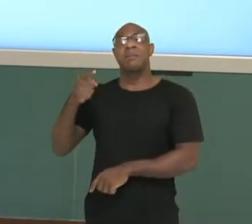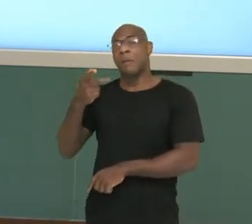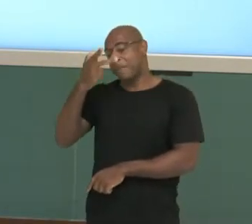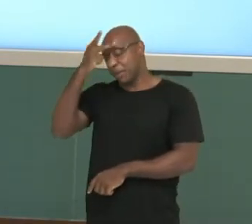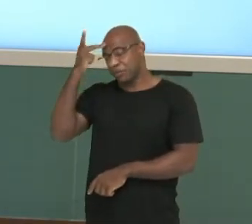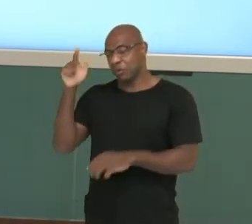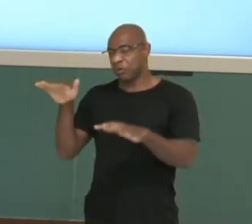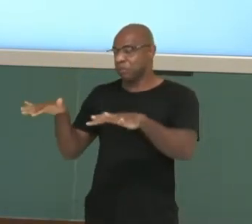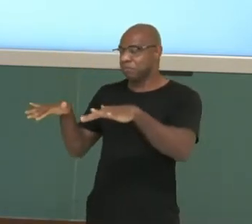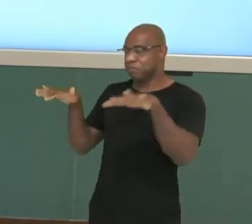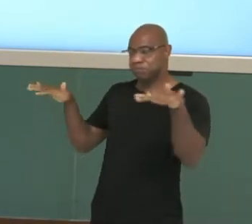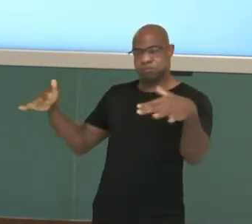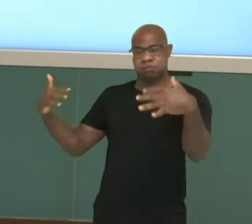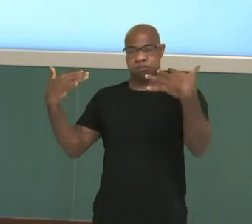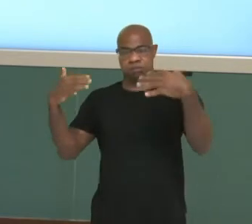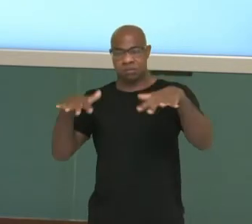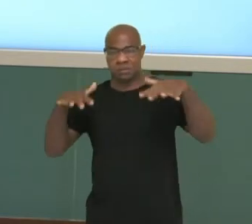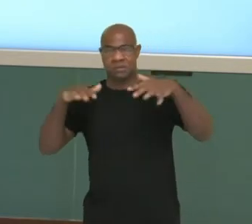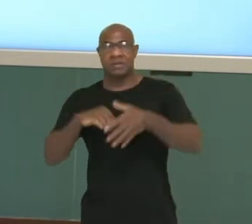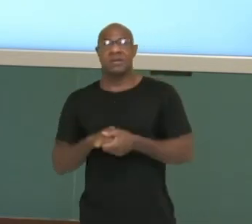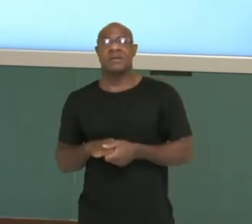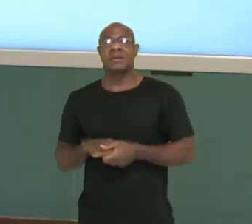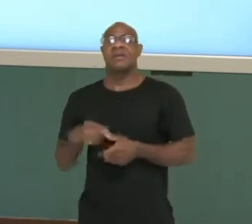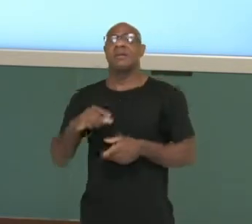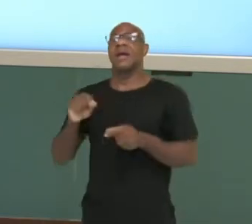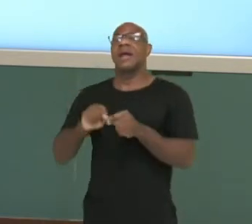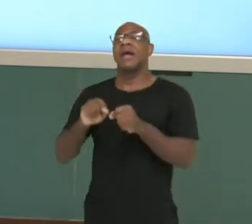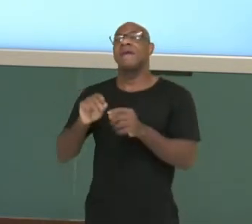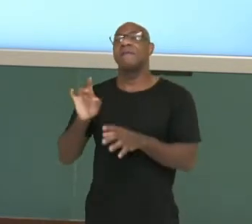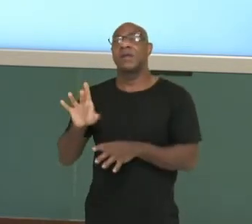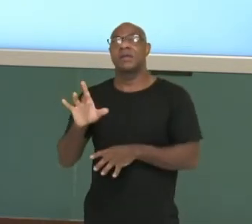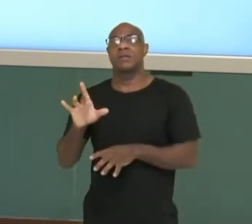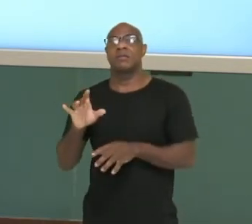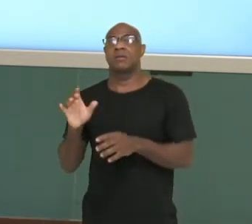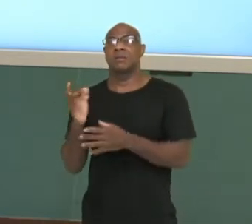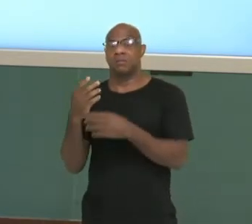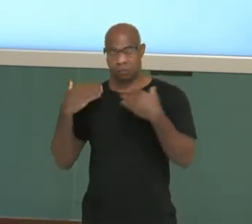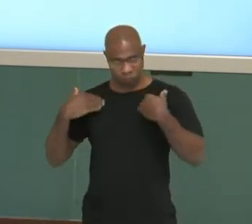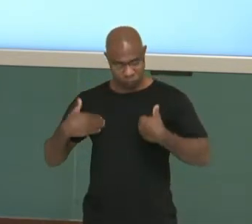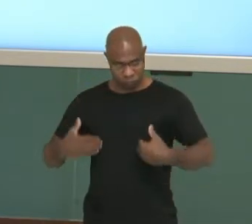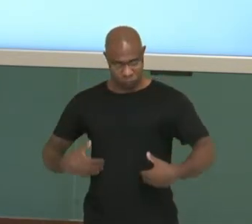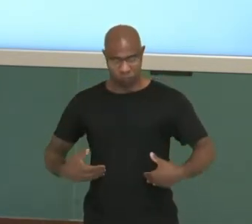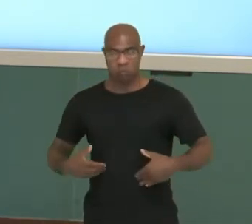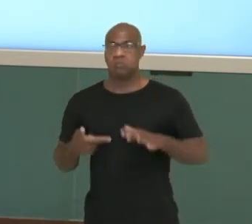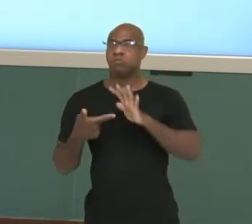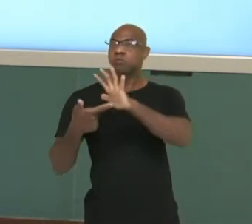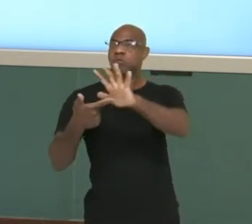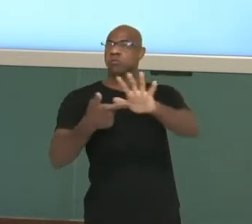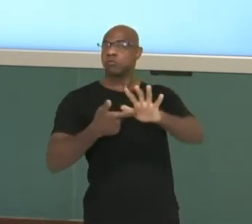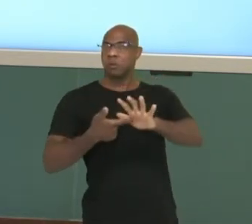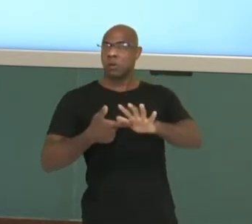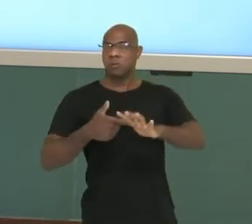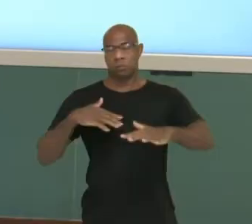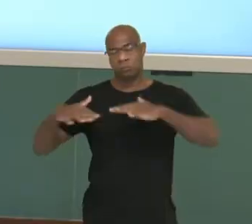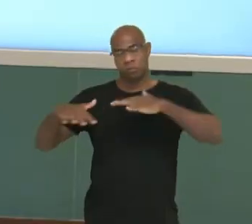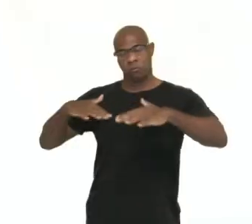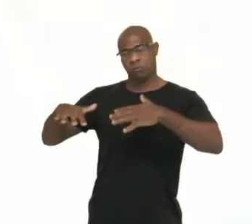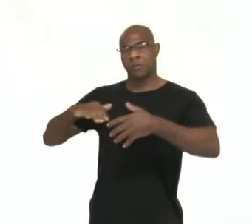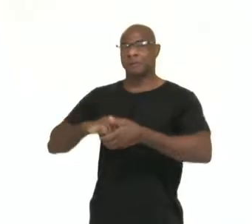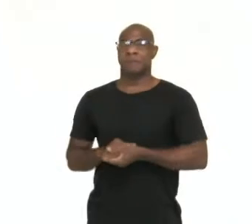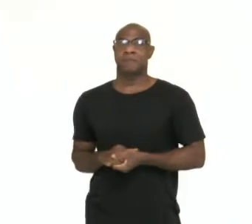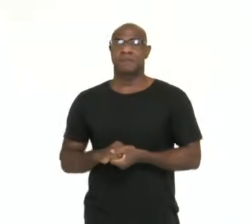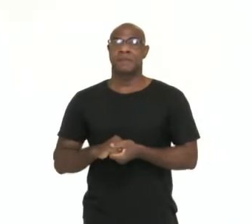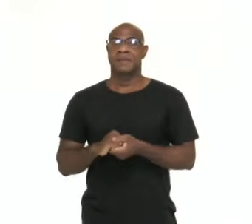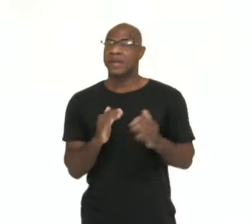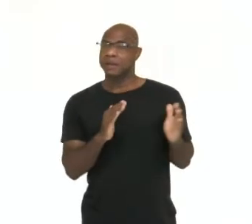usavam máscaras, eles se cobriam, ou seja, era visto somente o corpo, somente os gestos. Nesta